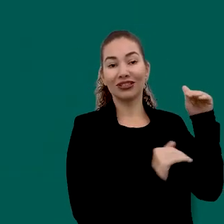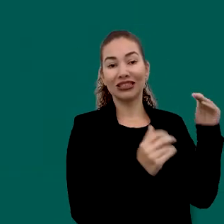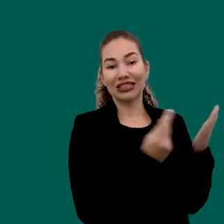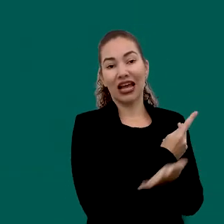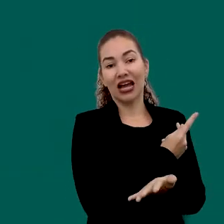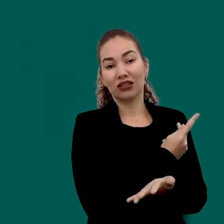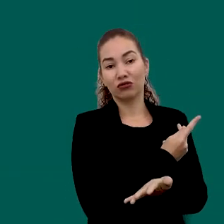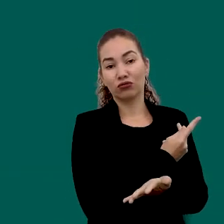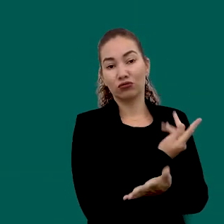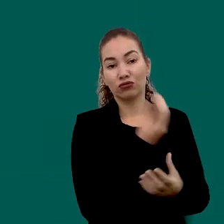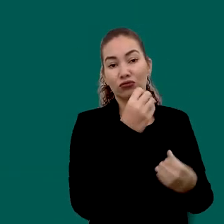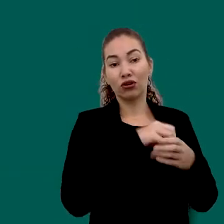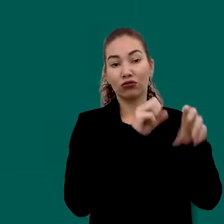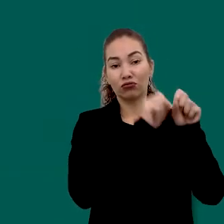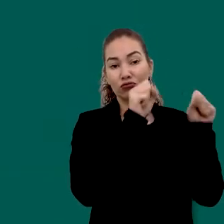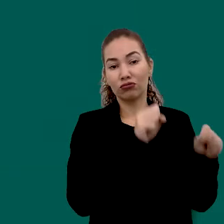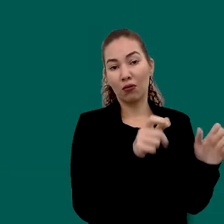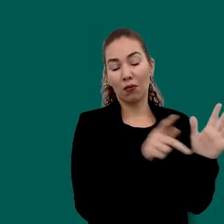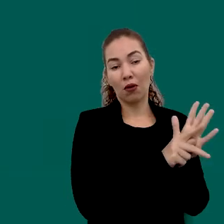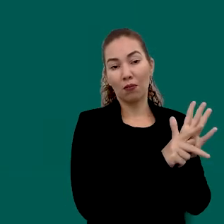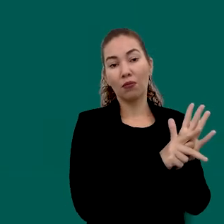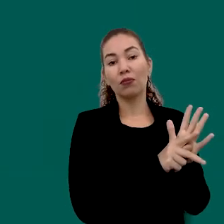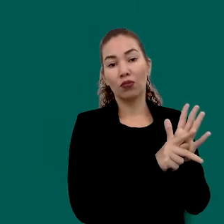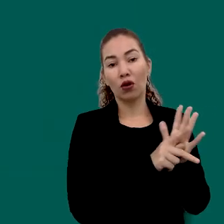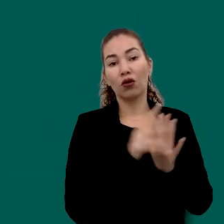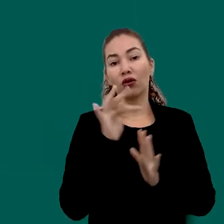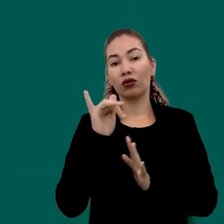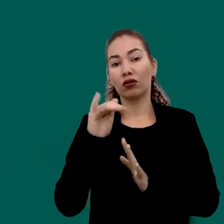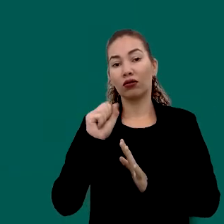com o físico versus